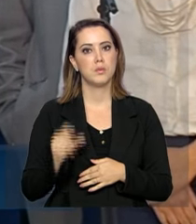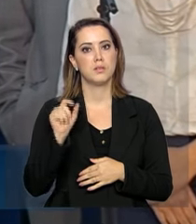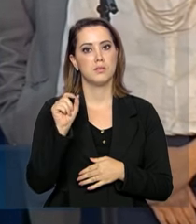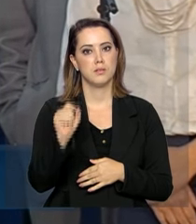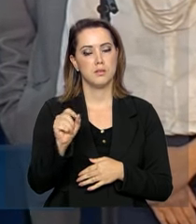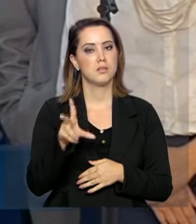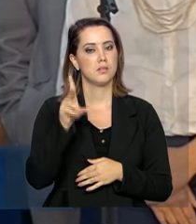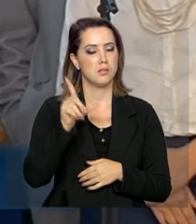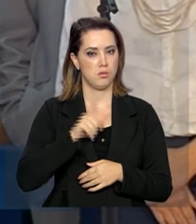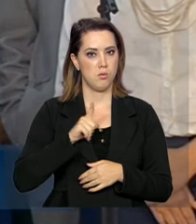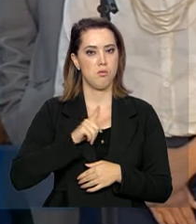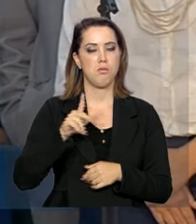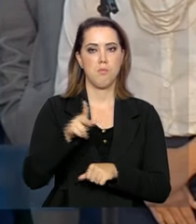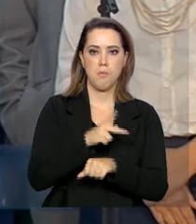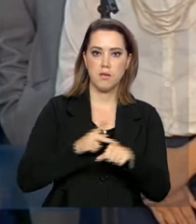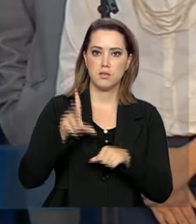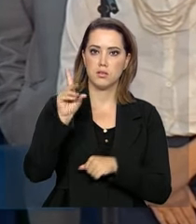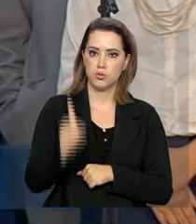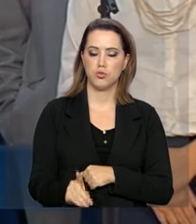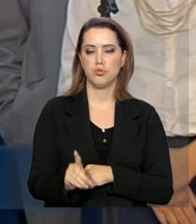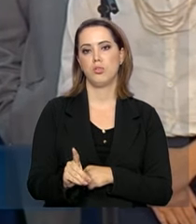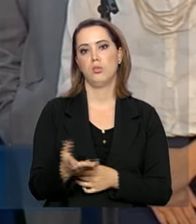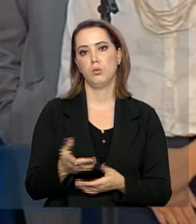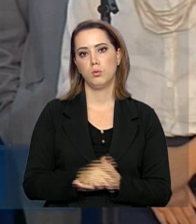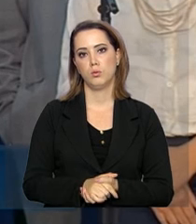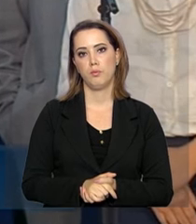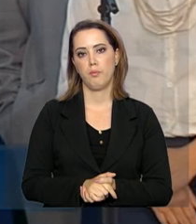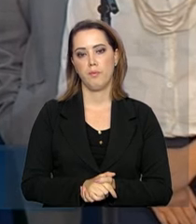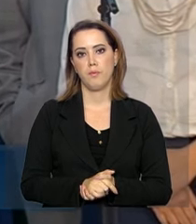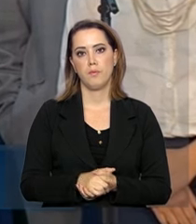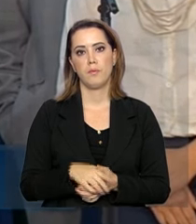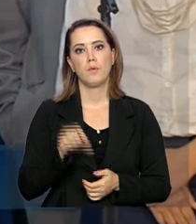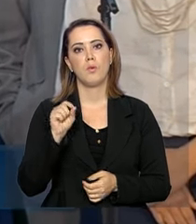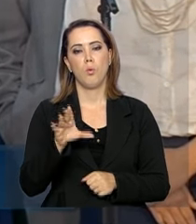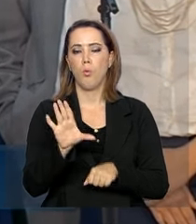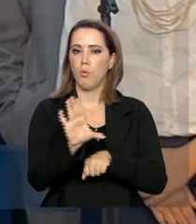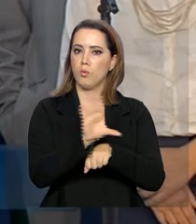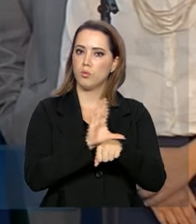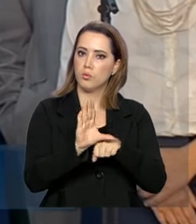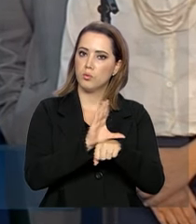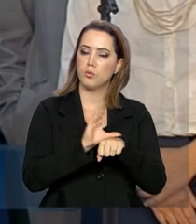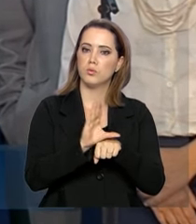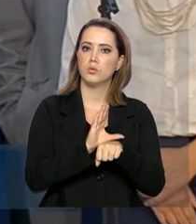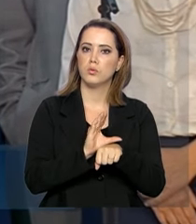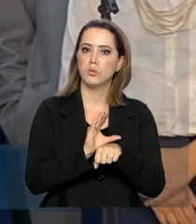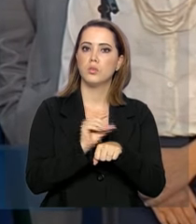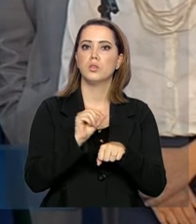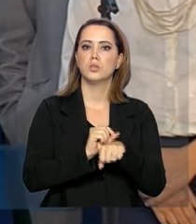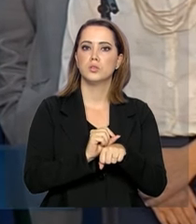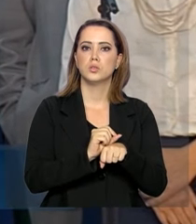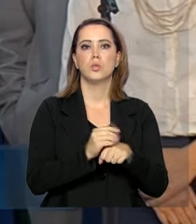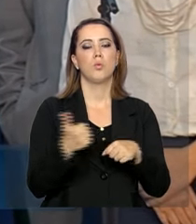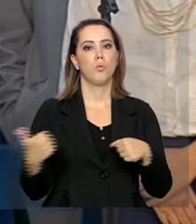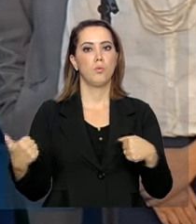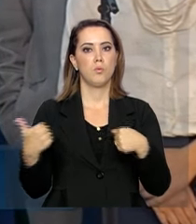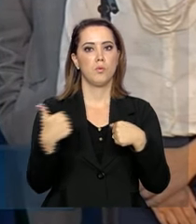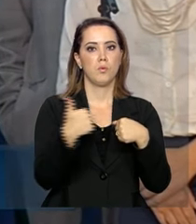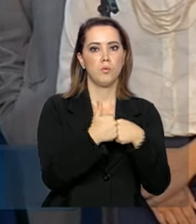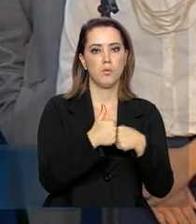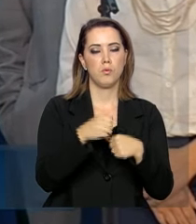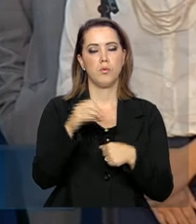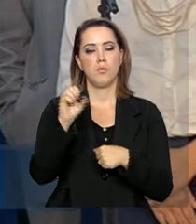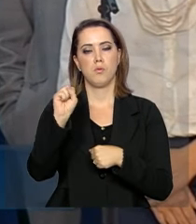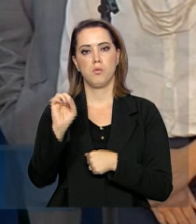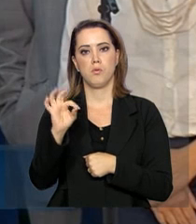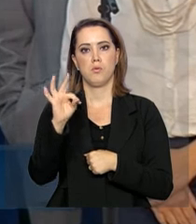ambiente democrático, o protagonismo da Constituição, sob orientação do Supremo